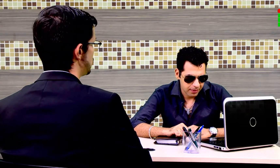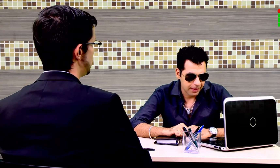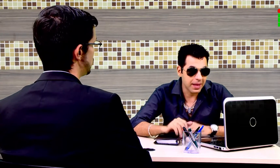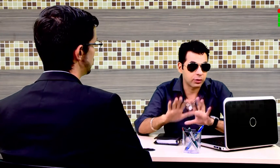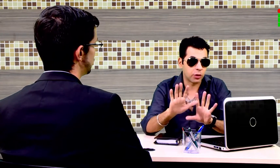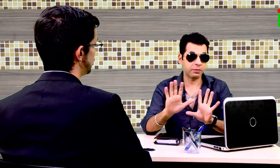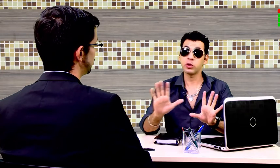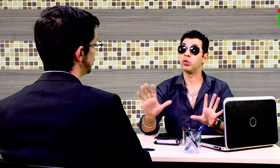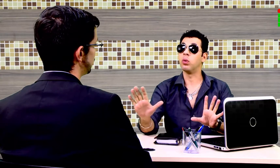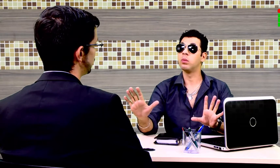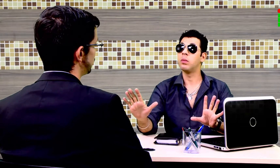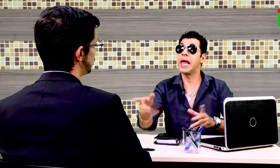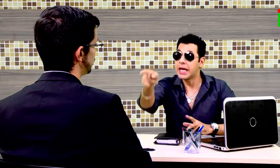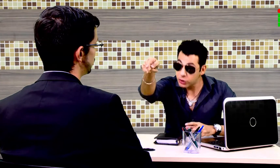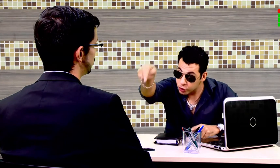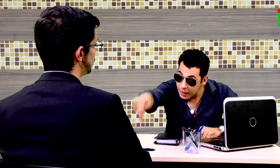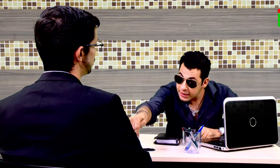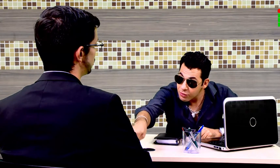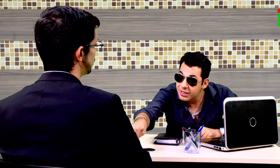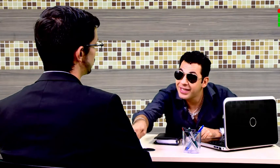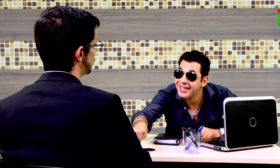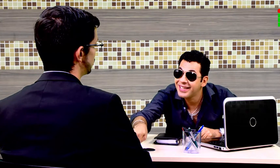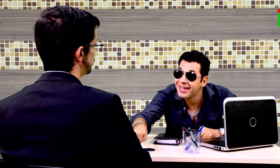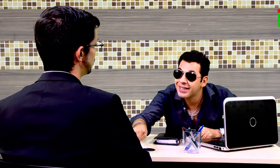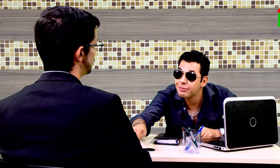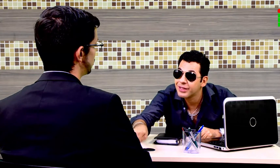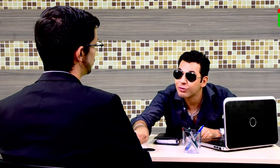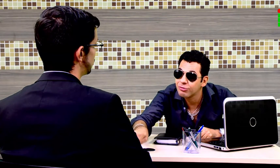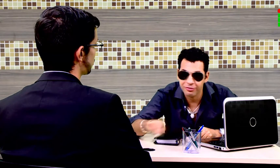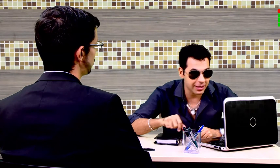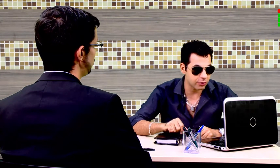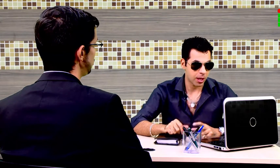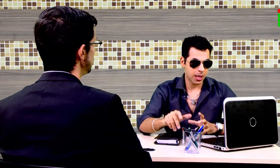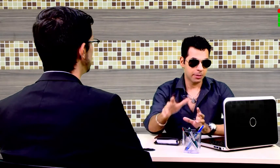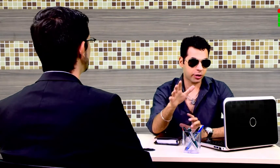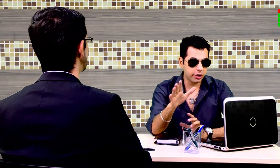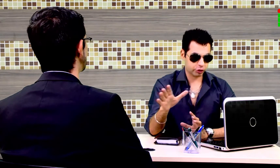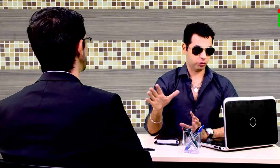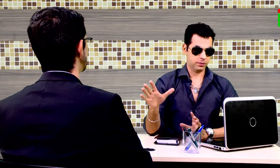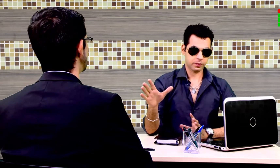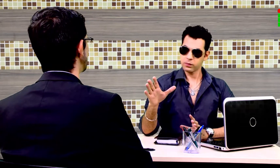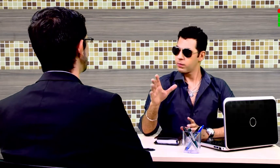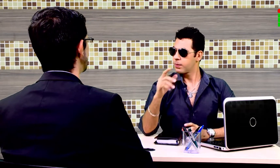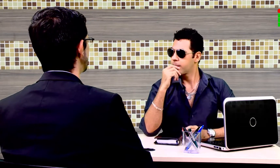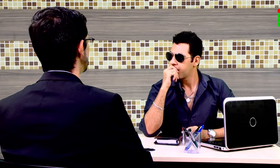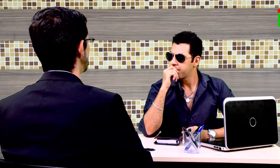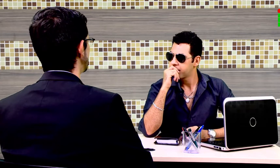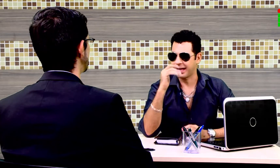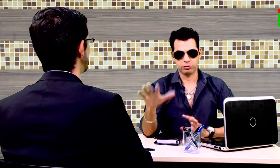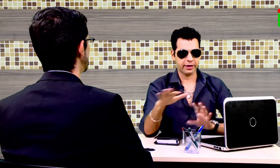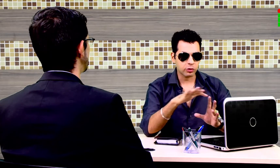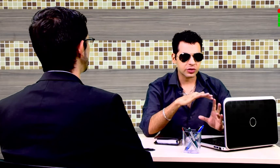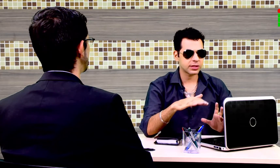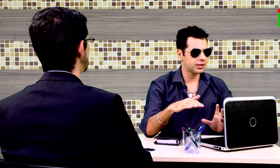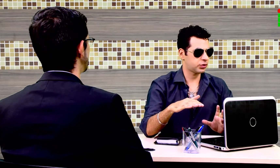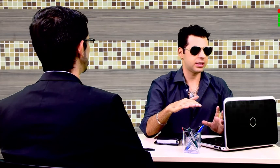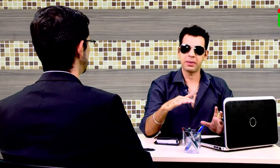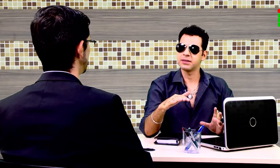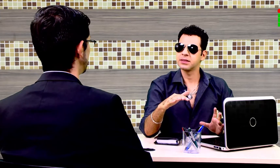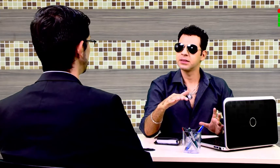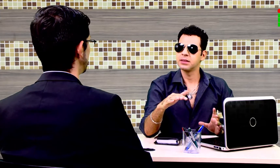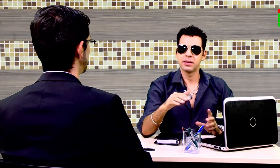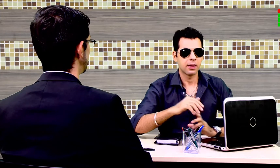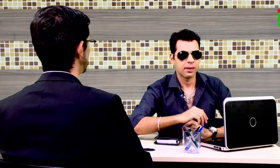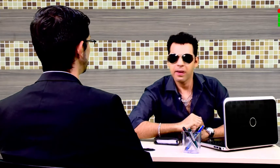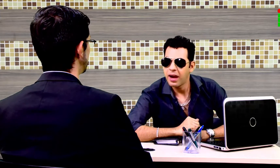vê isso direito. Não, então fechou. Era isso aí que eu queria, ainda bem que tu veio. Porque olha só, tá, tu vai consertar isso aí,